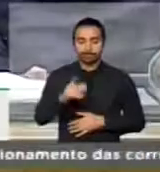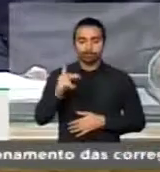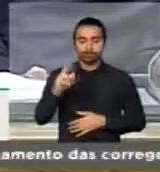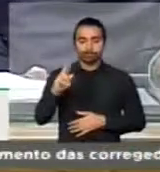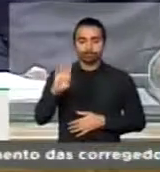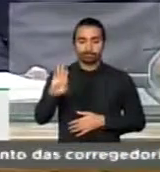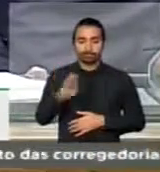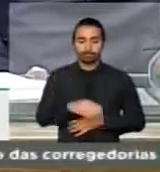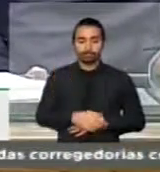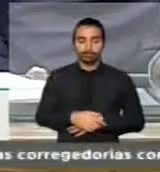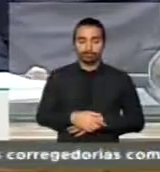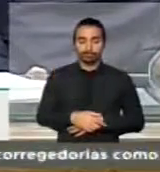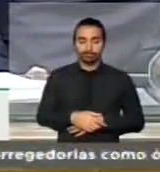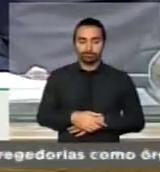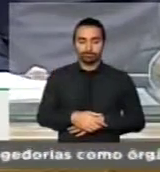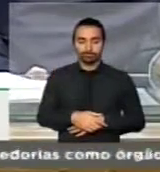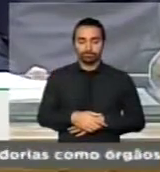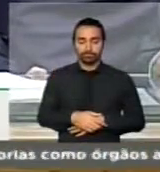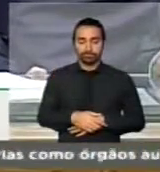PRB.